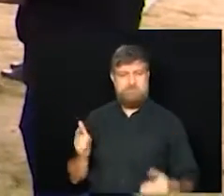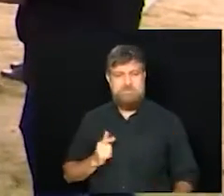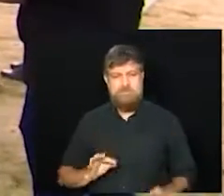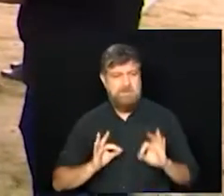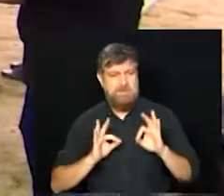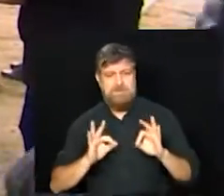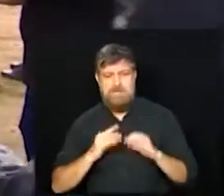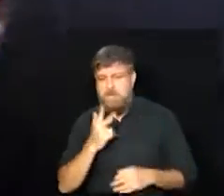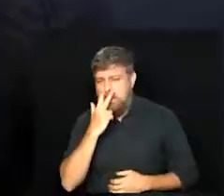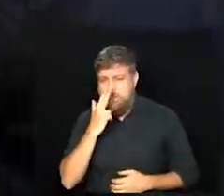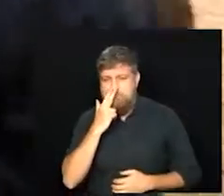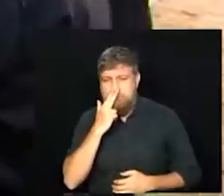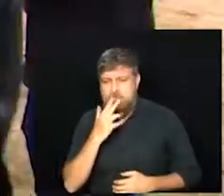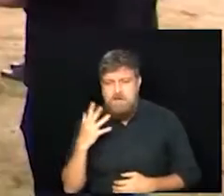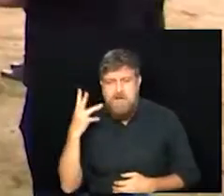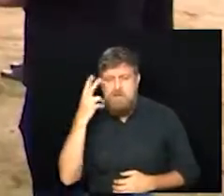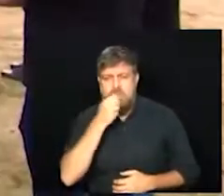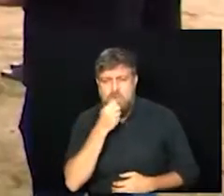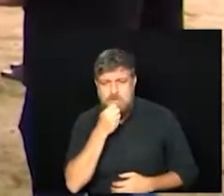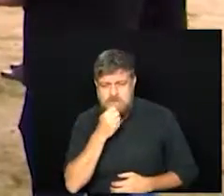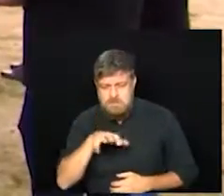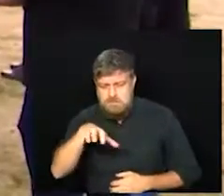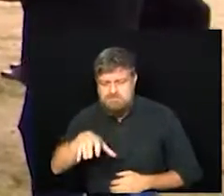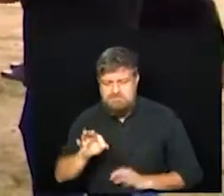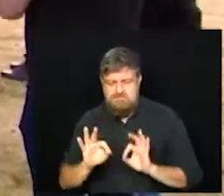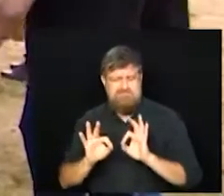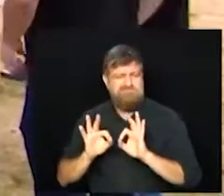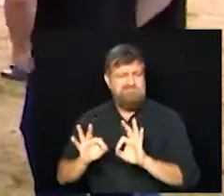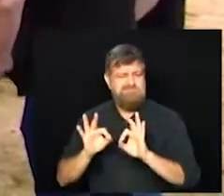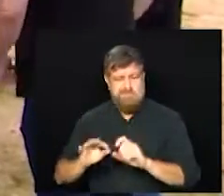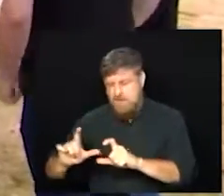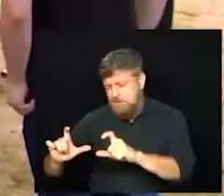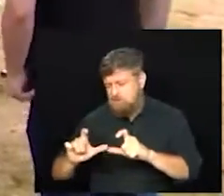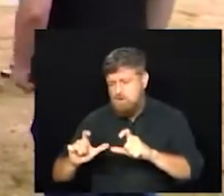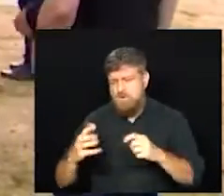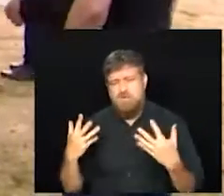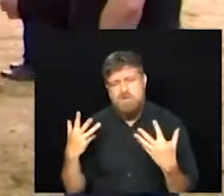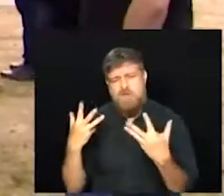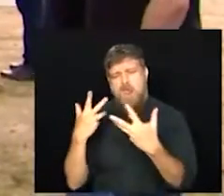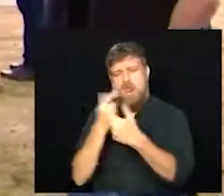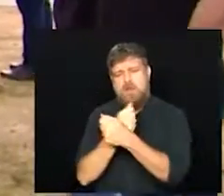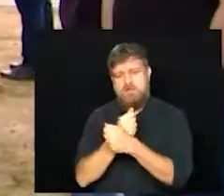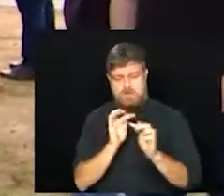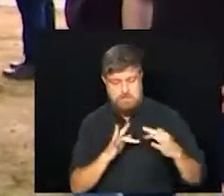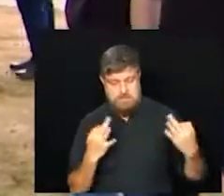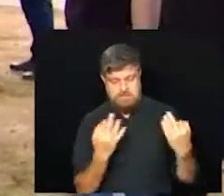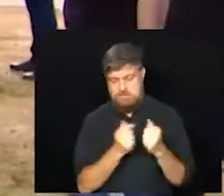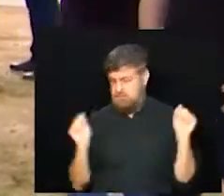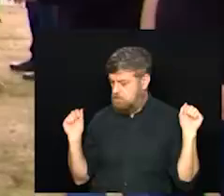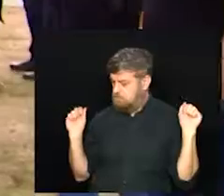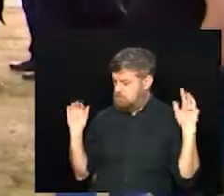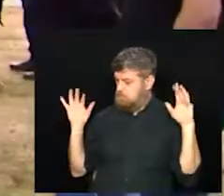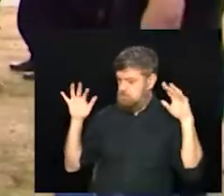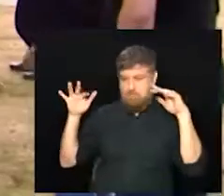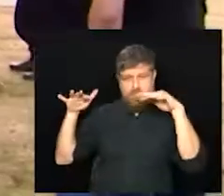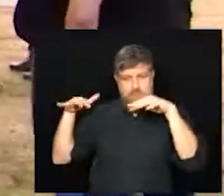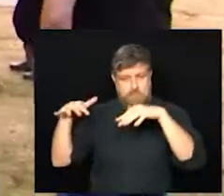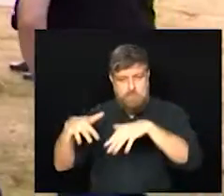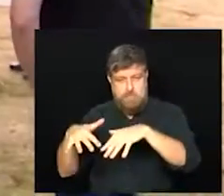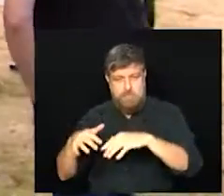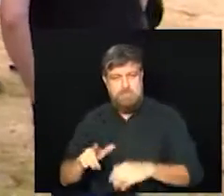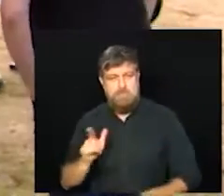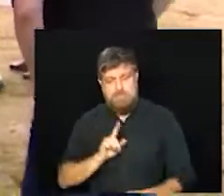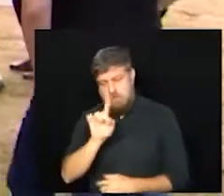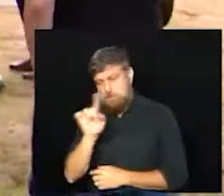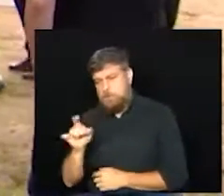um cartão postal aqui do distrito. Então muitas pessoas, muitas famílias vêm frequentar este local. O